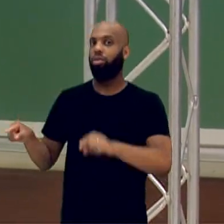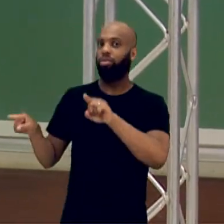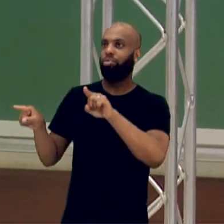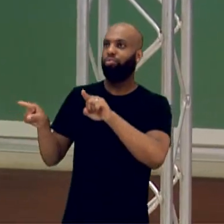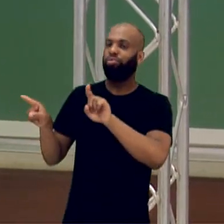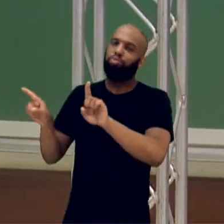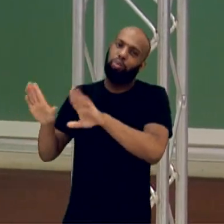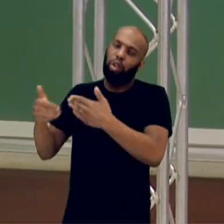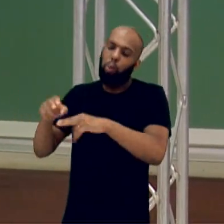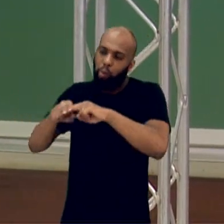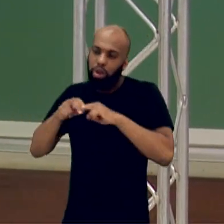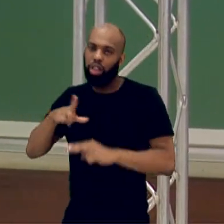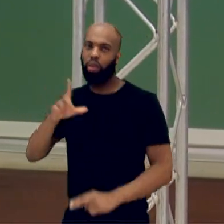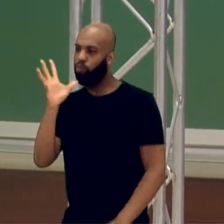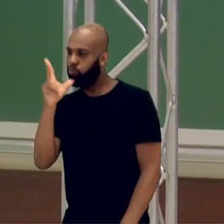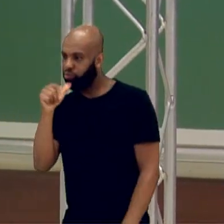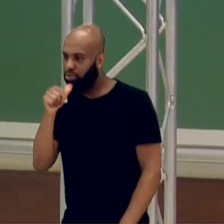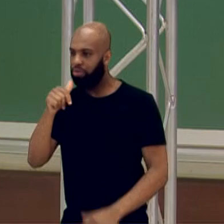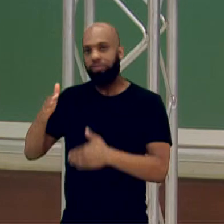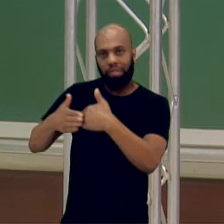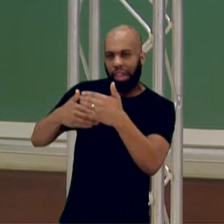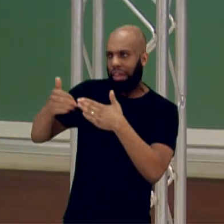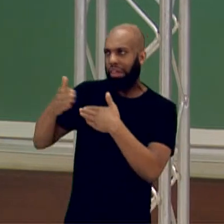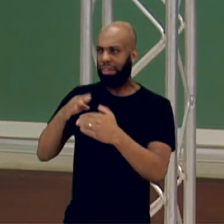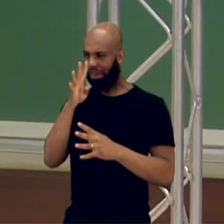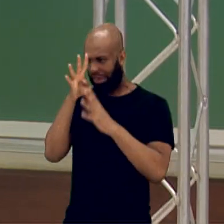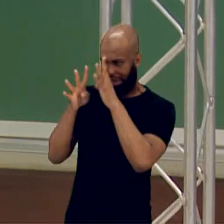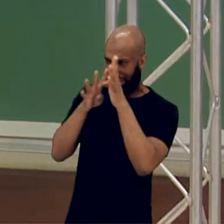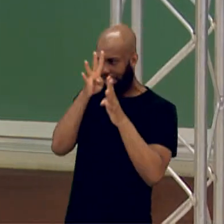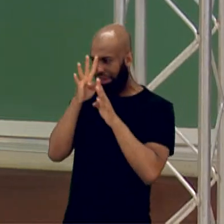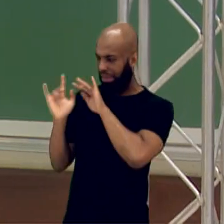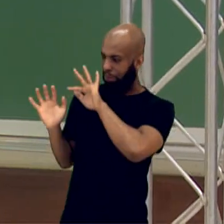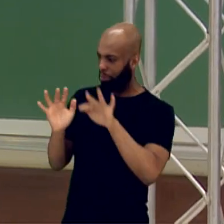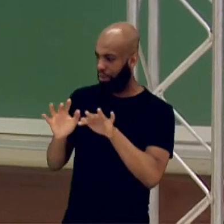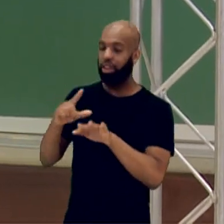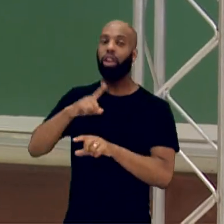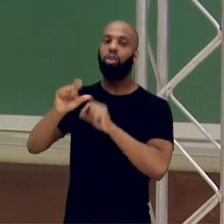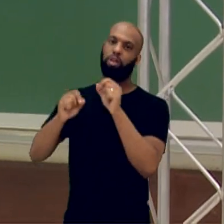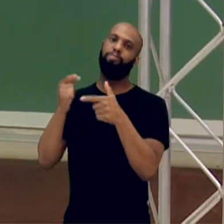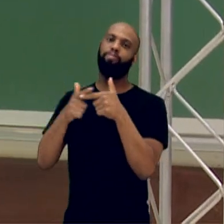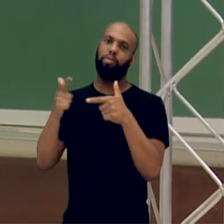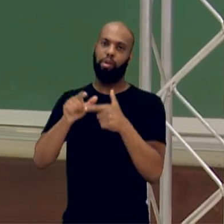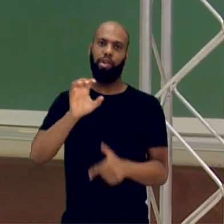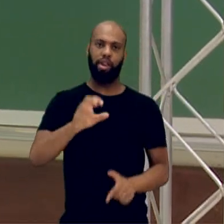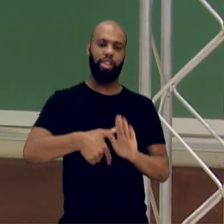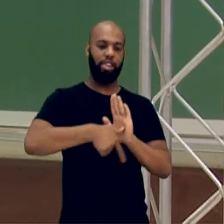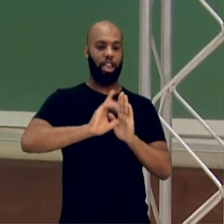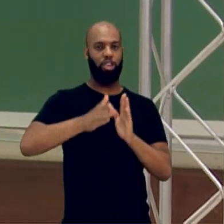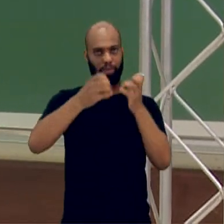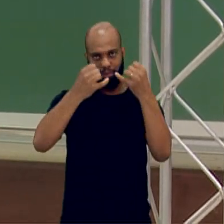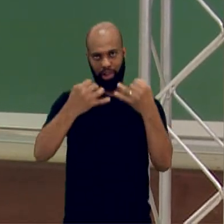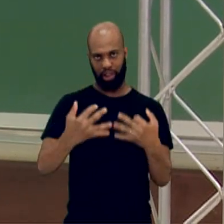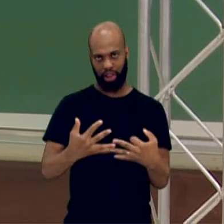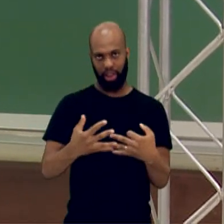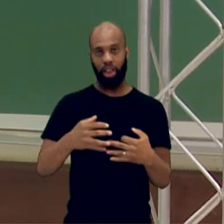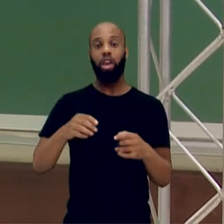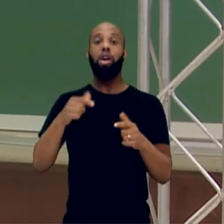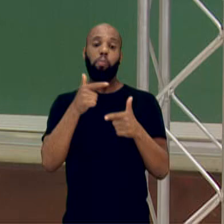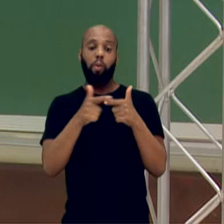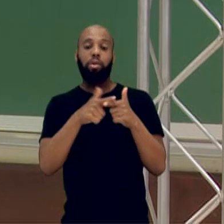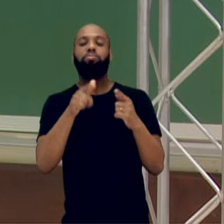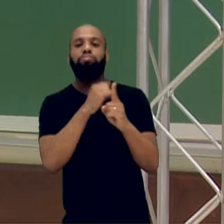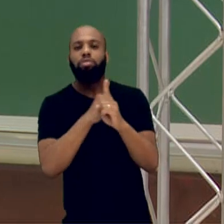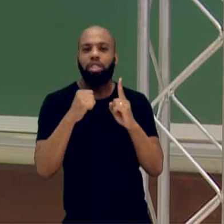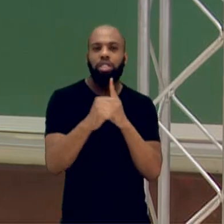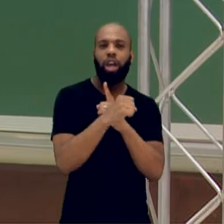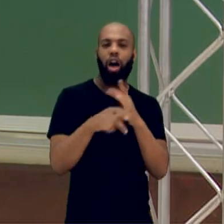mais tarde e de forma desordenada, nós vamos ter a apresentação desses problemas. Então, problemas sociais,